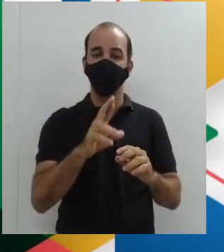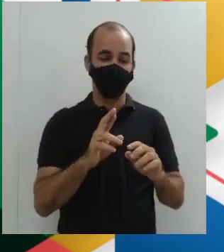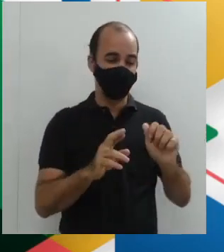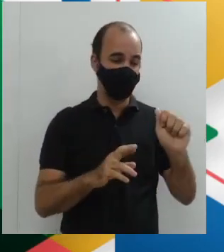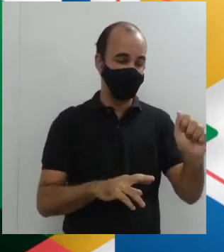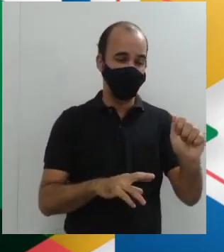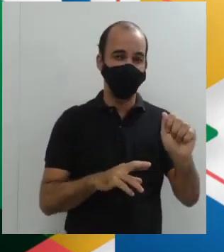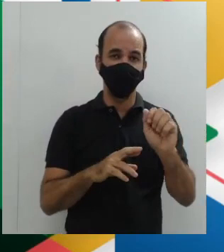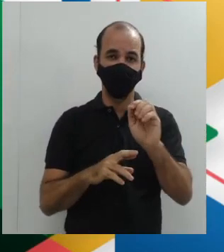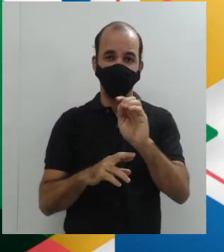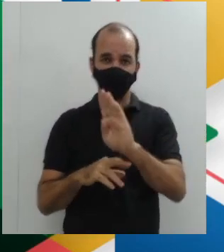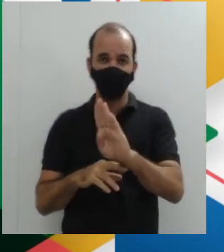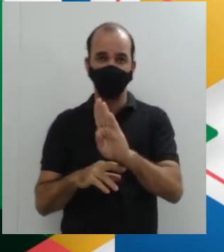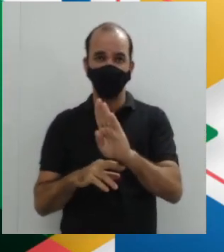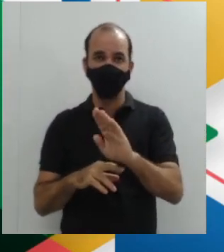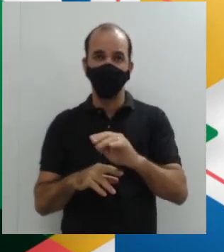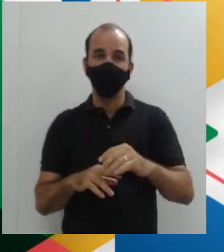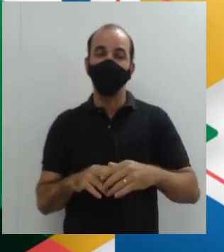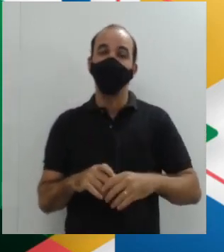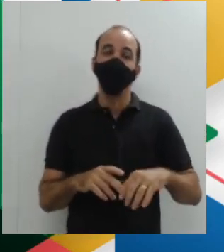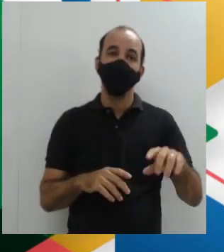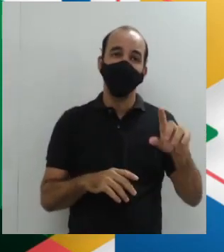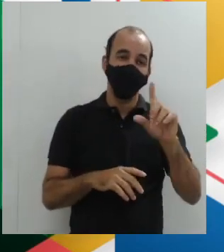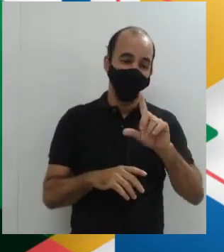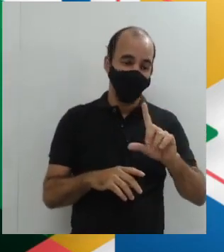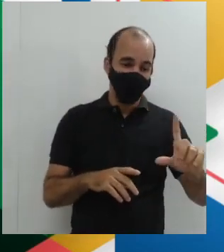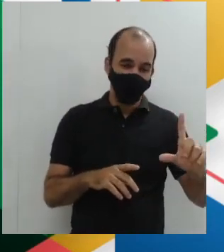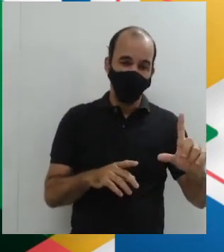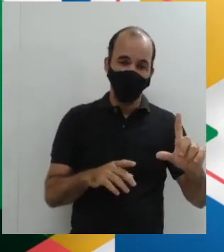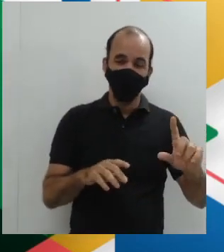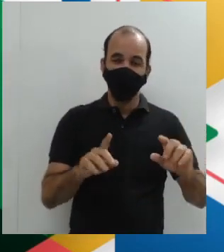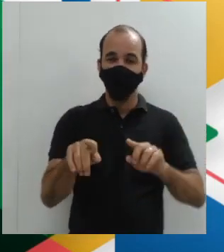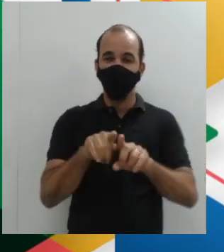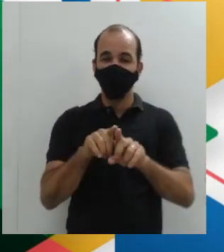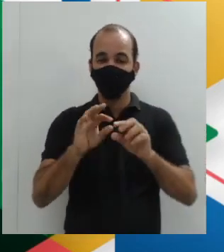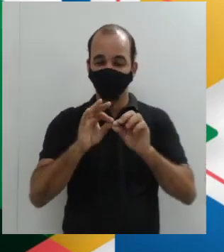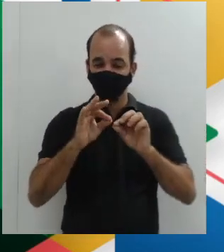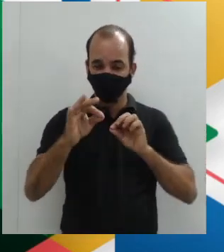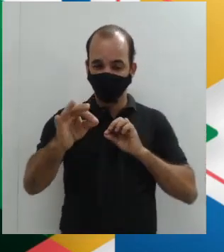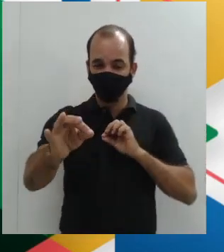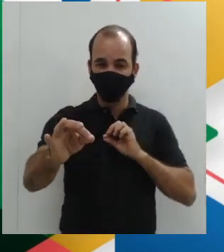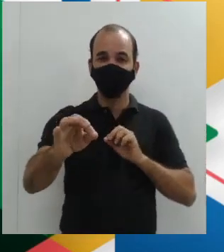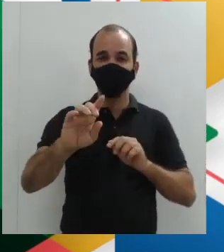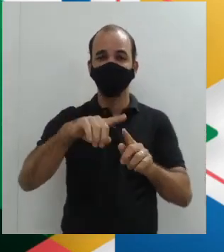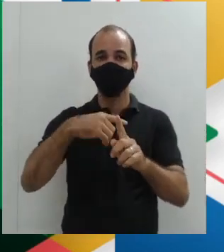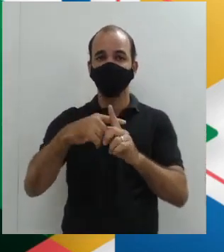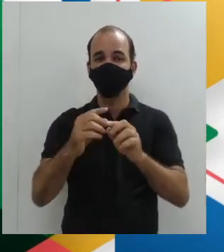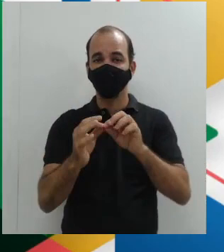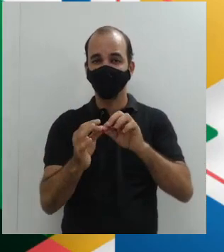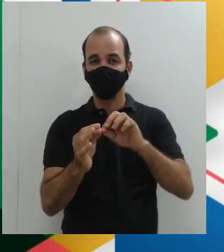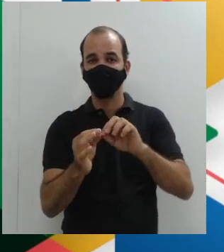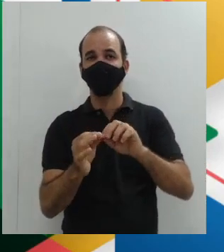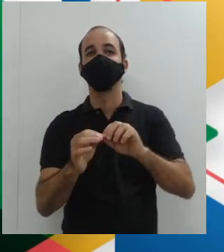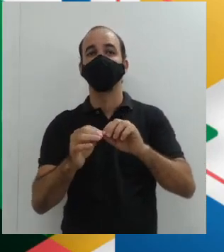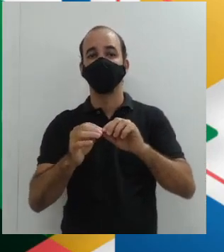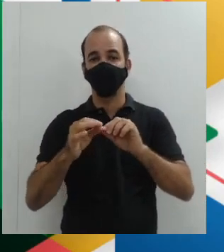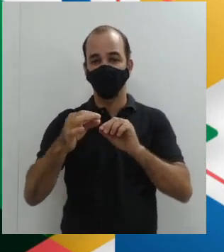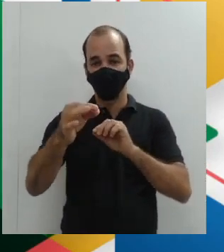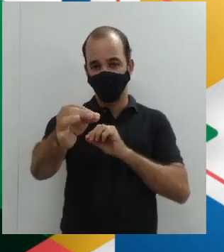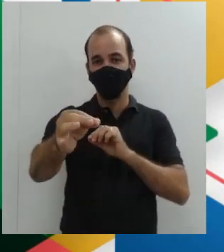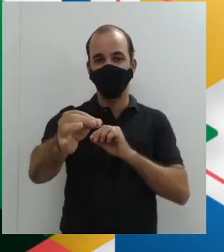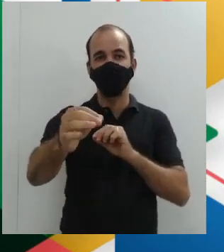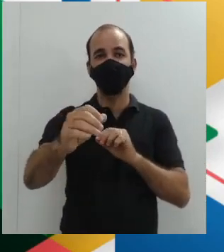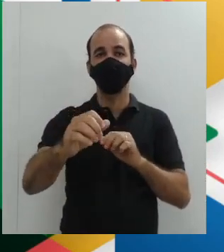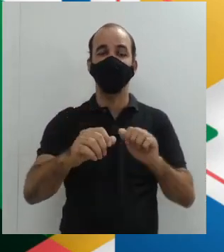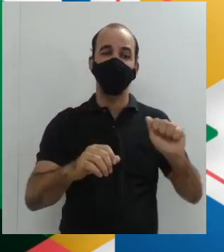Olha, largura, comprimento. Multipliquei as duas, eu tenho a medida AB. Confere? Observe que eu tenho